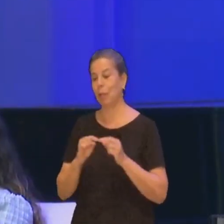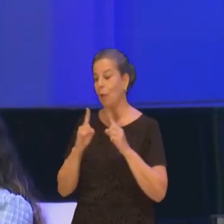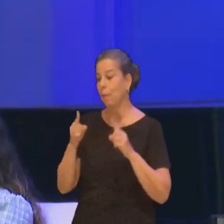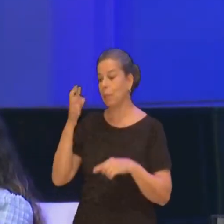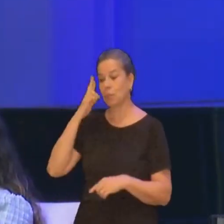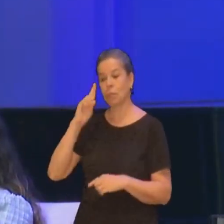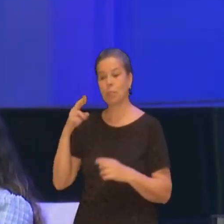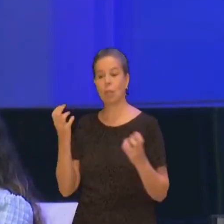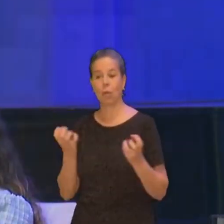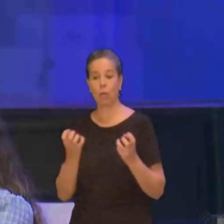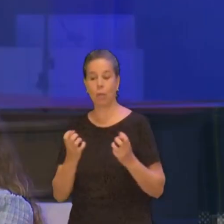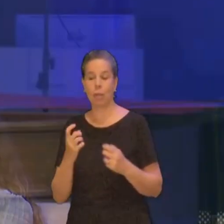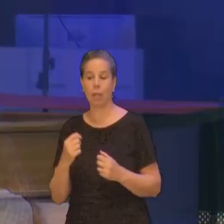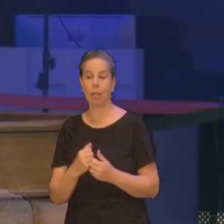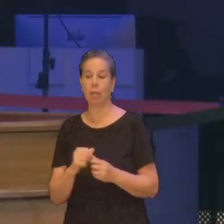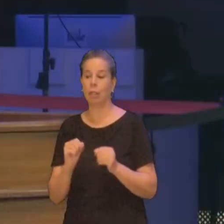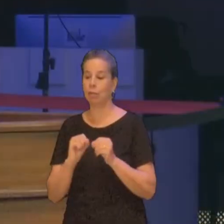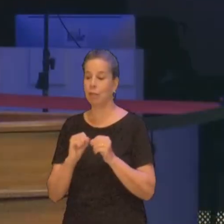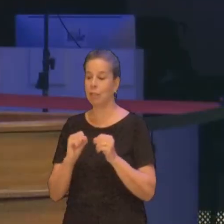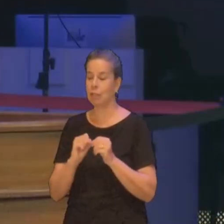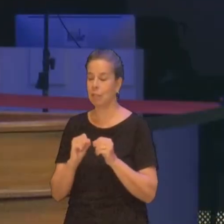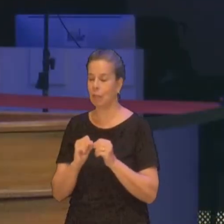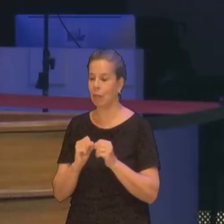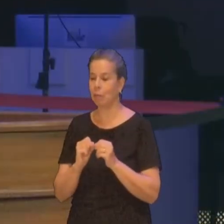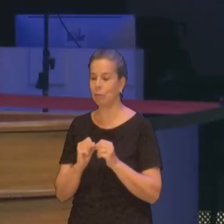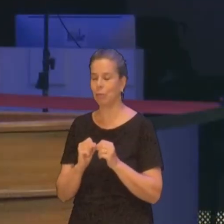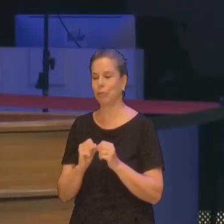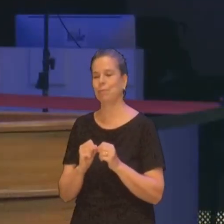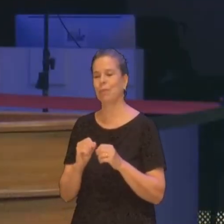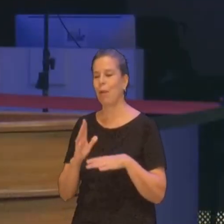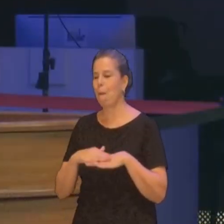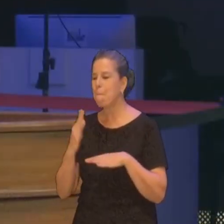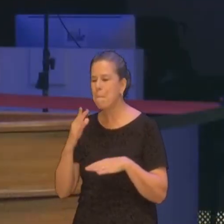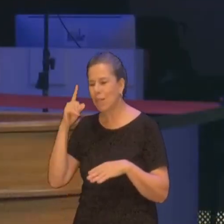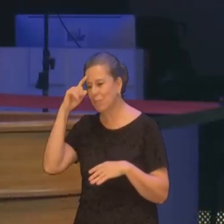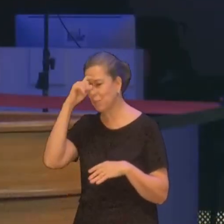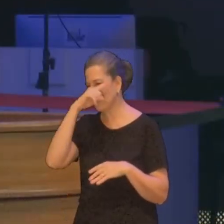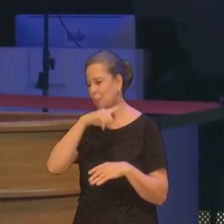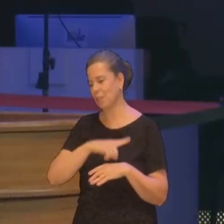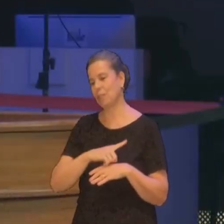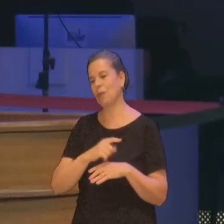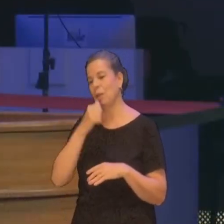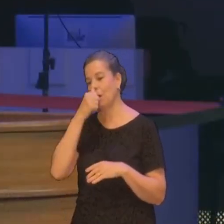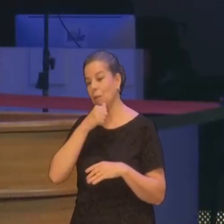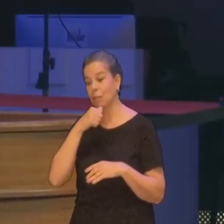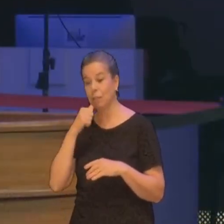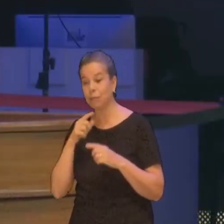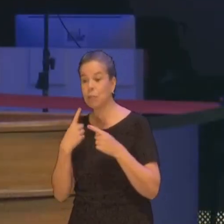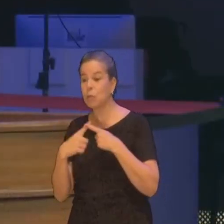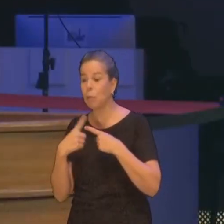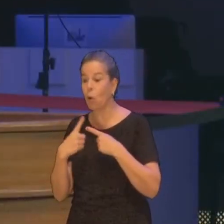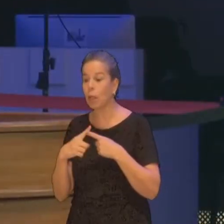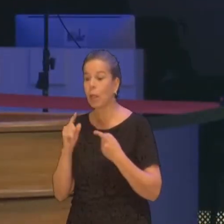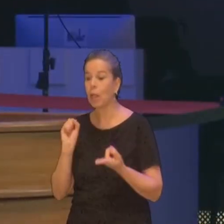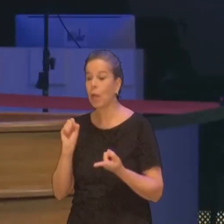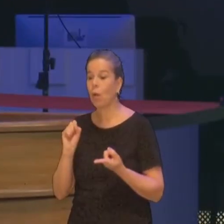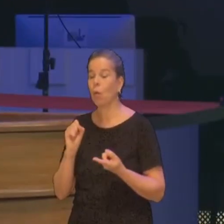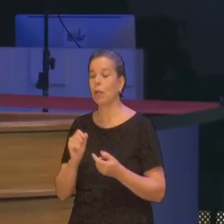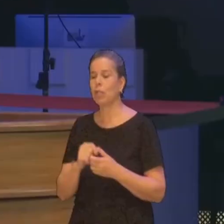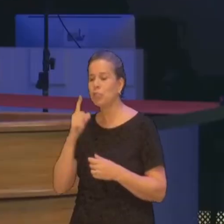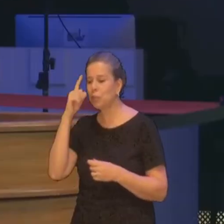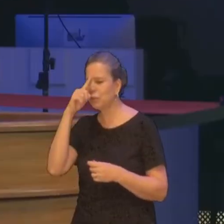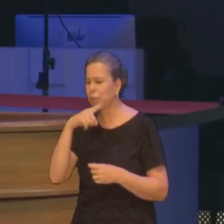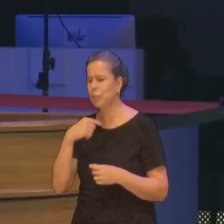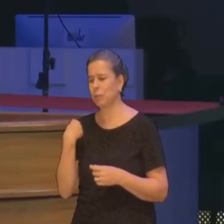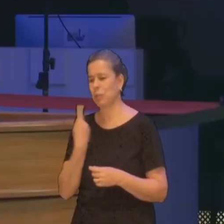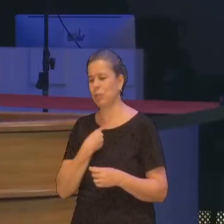Ele quer que nós façamos isso da forma mais difícil. E é aí que vem o sacrifício, porque aquilo que é sacrifício nos